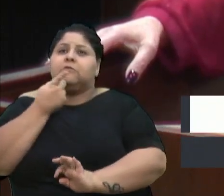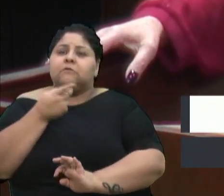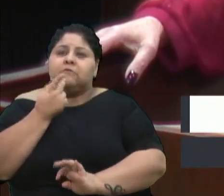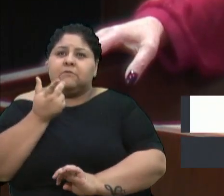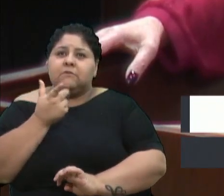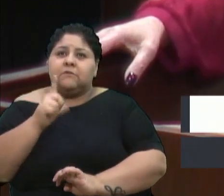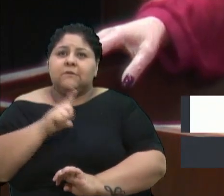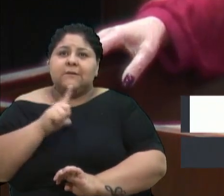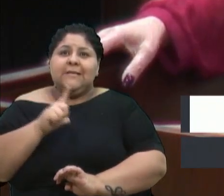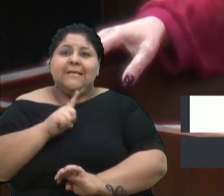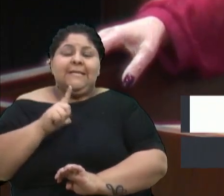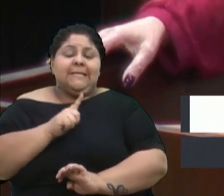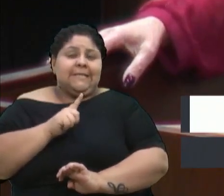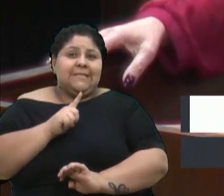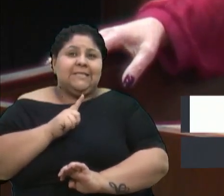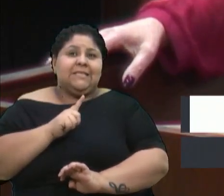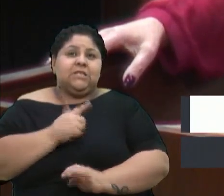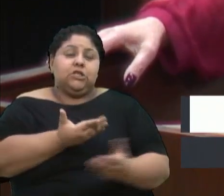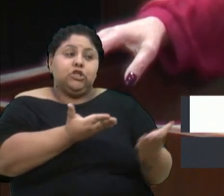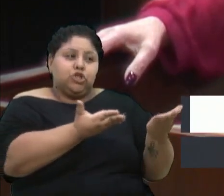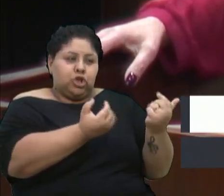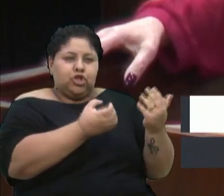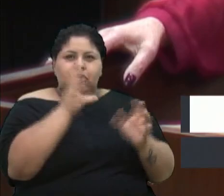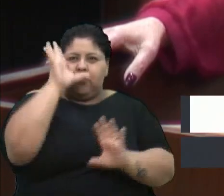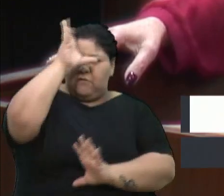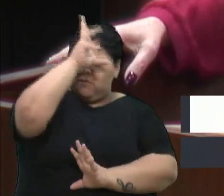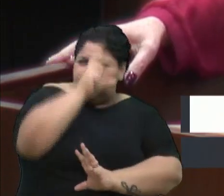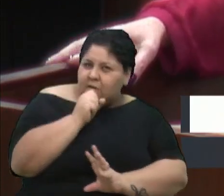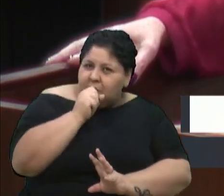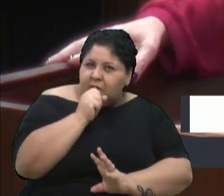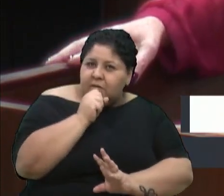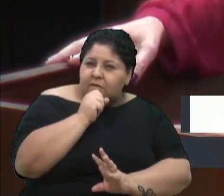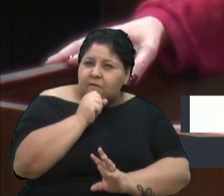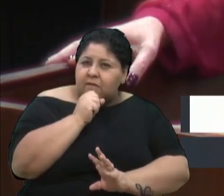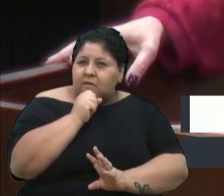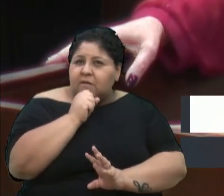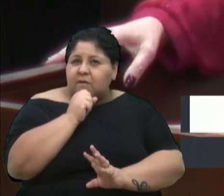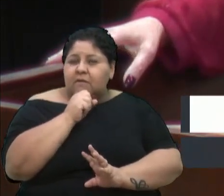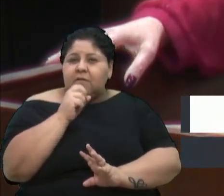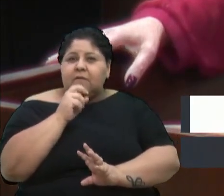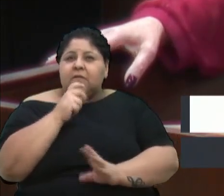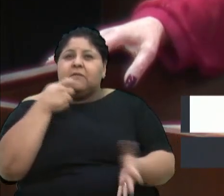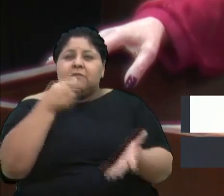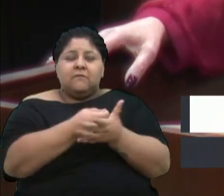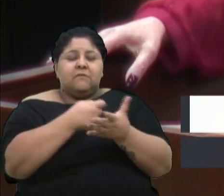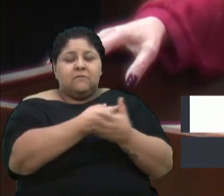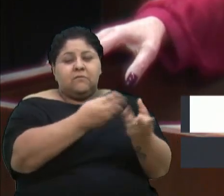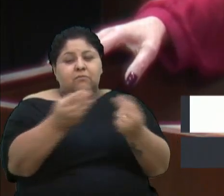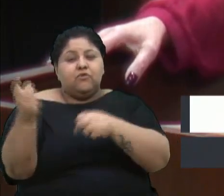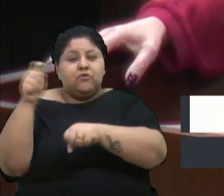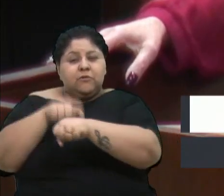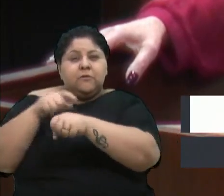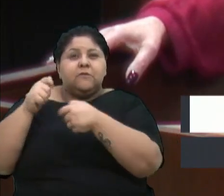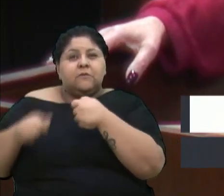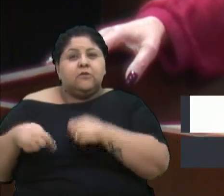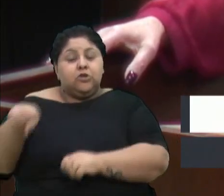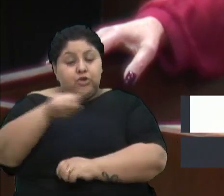tinha sido jovem aprendiz e que tinha seguido ali durante muito tempo naquele trabalho que ele fazia, e nós